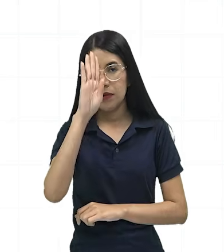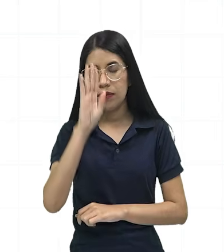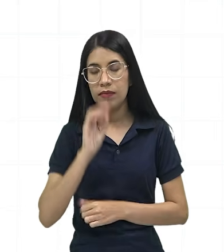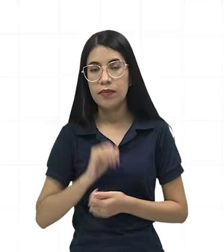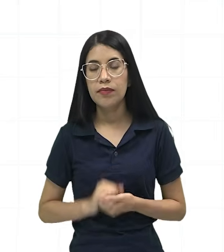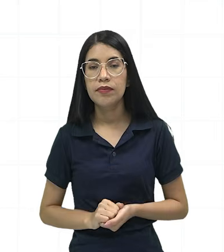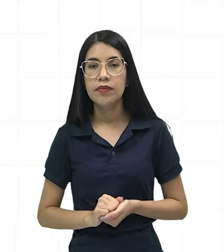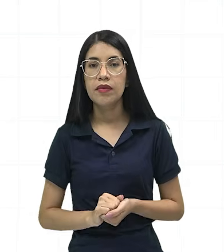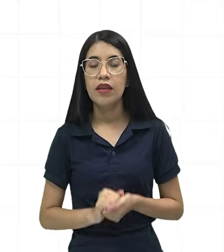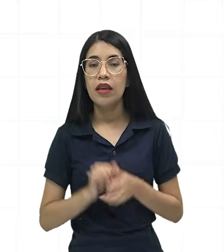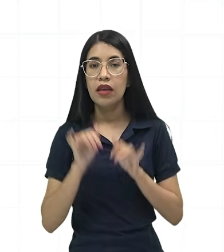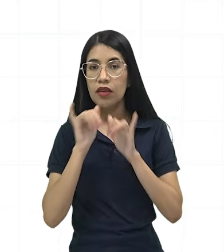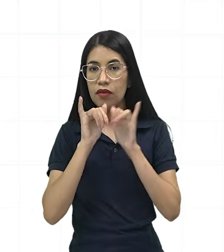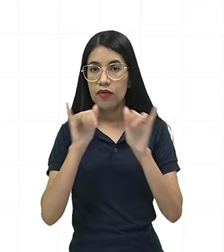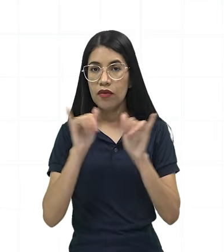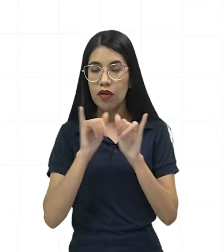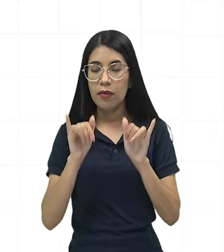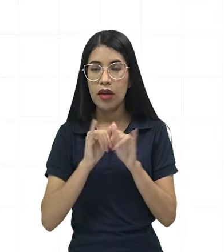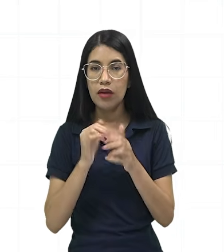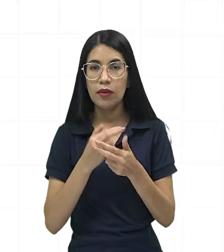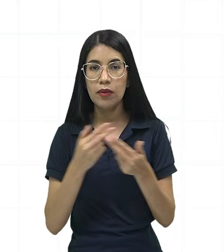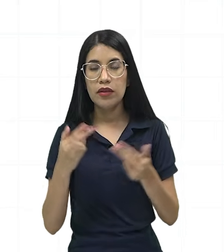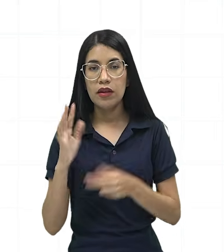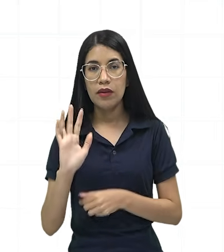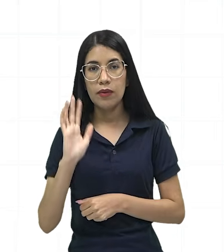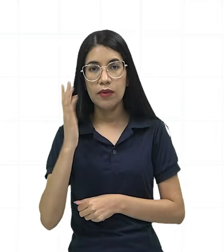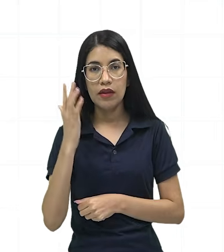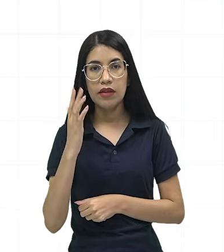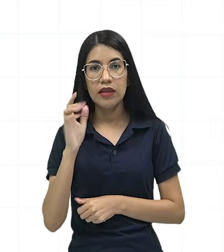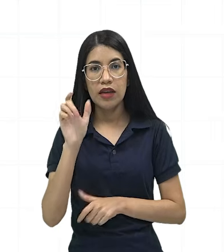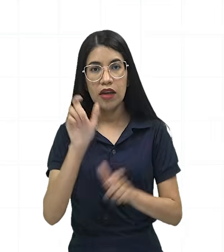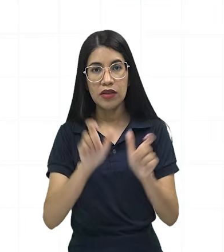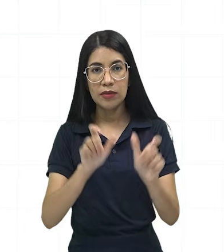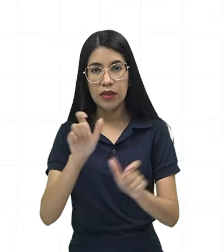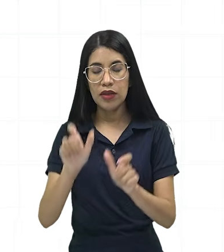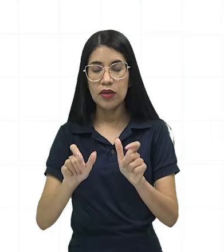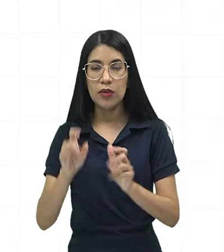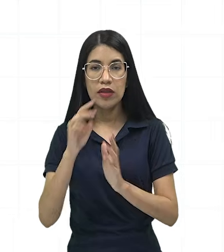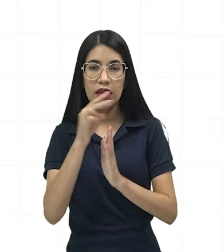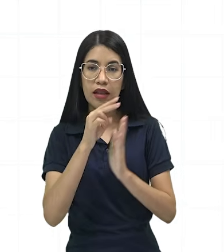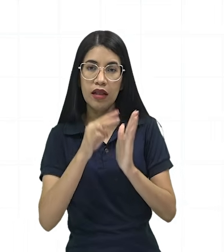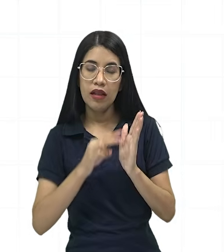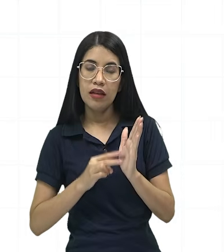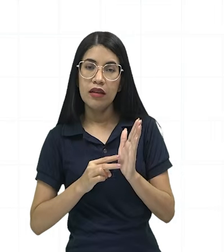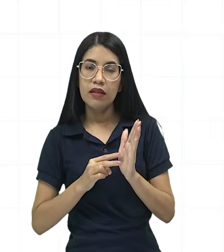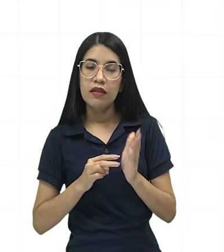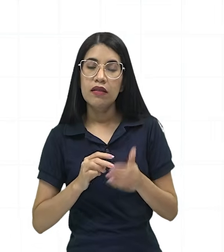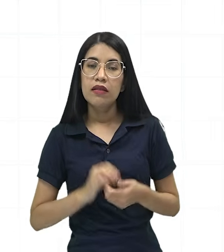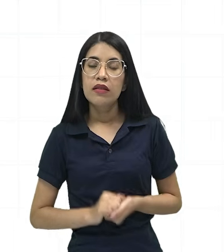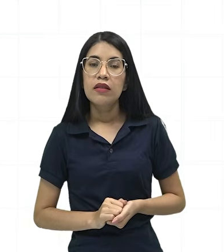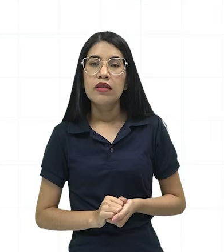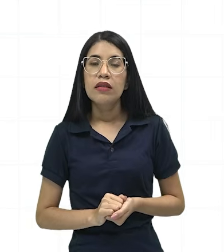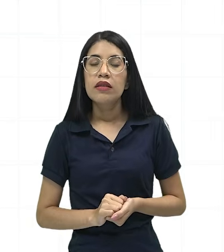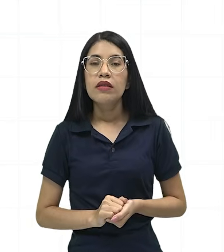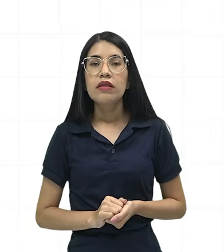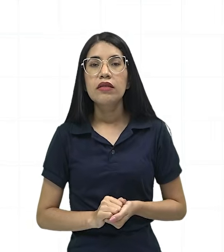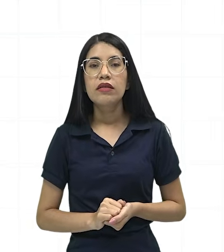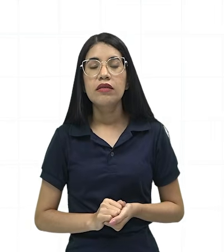principal informar um acontecimento aos leitores, ao leitor, né?